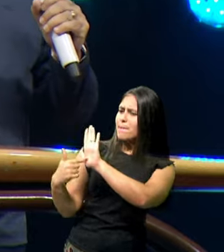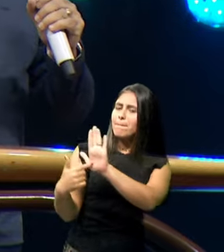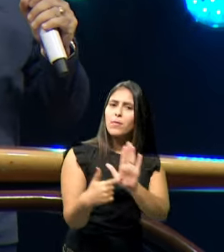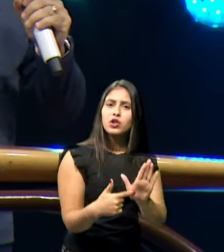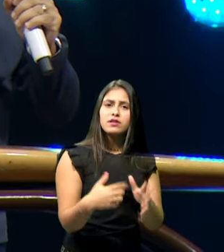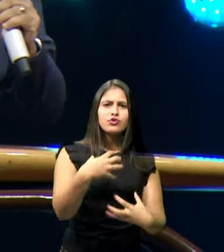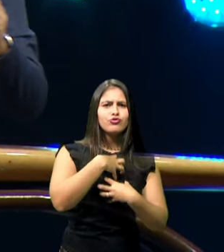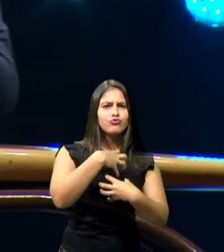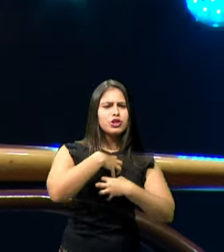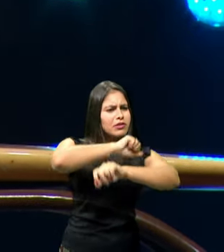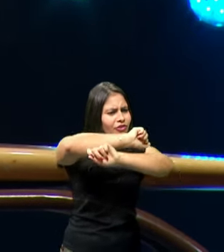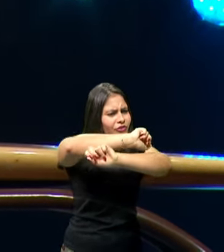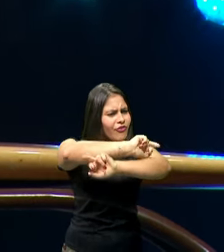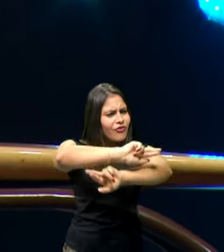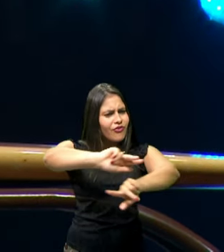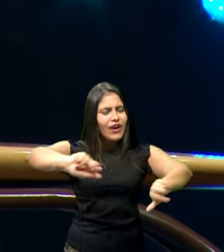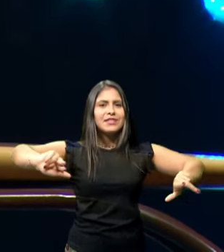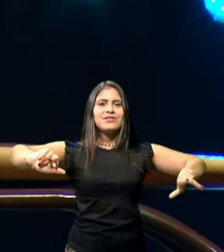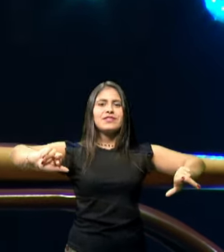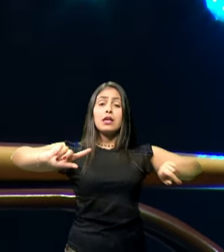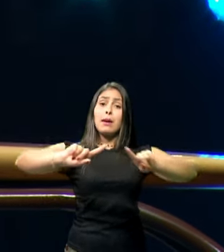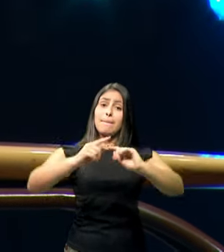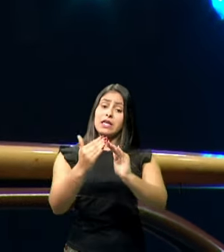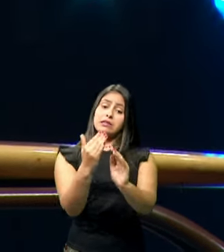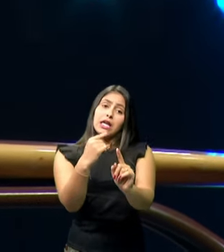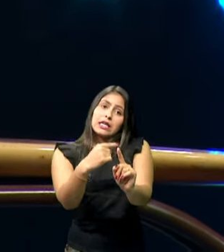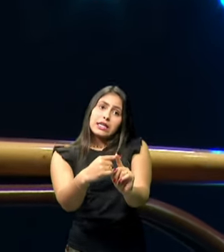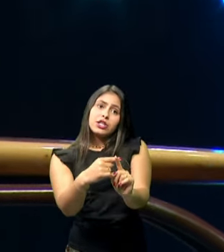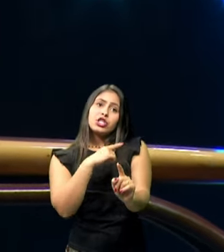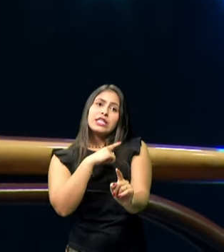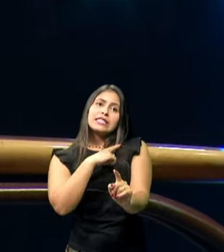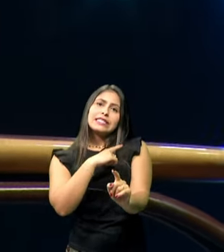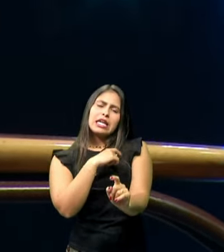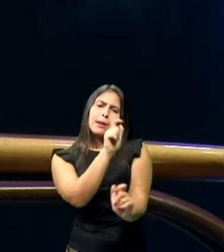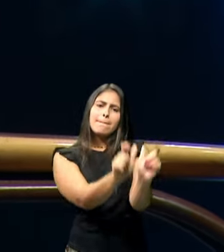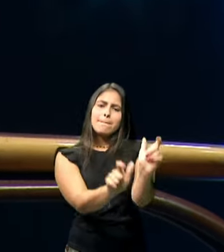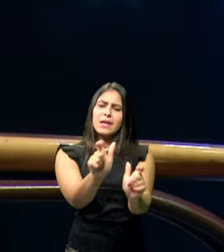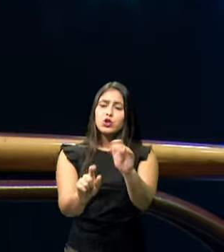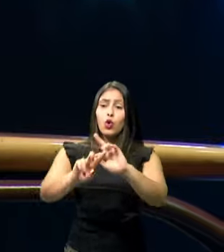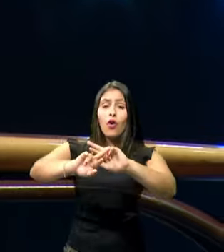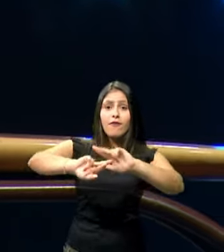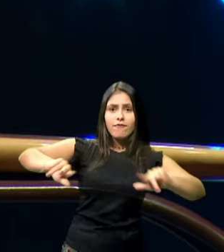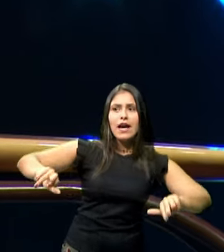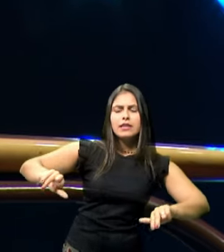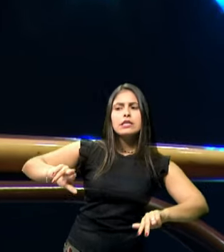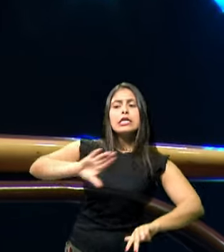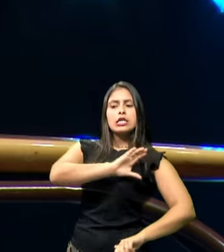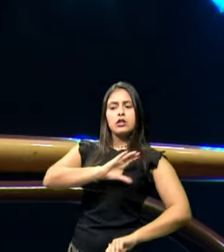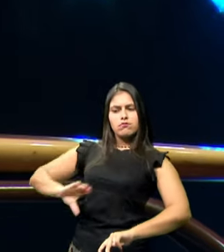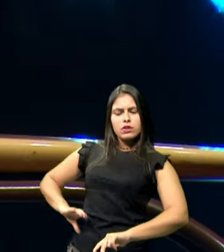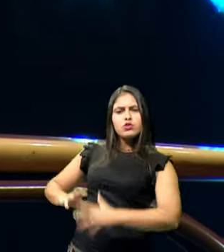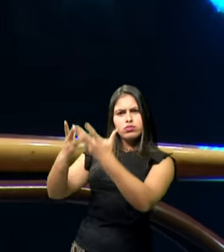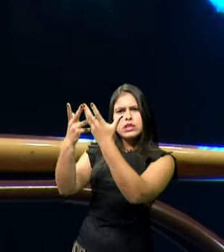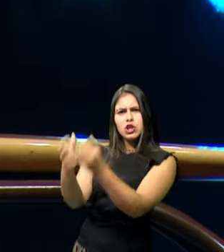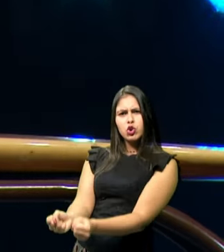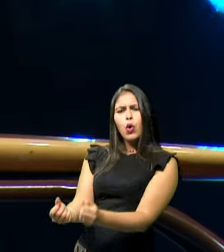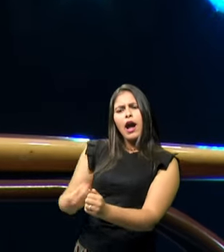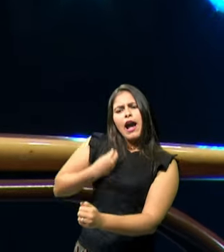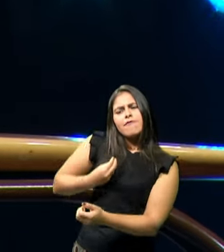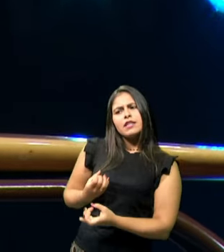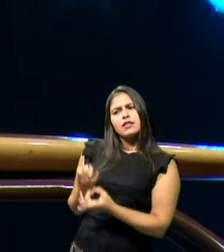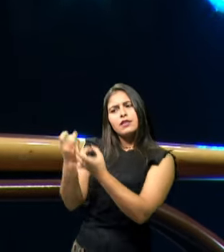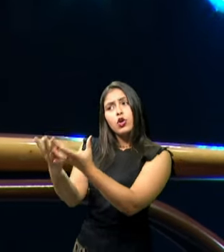multiforme. Mas a igreja é formada por todas as pessoas que entregaram sua vida a Cristo, que obedecem à palavra